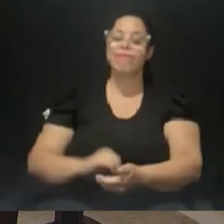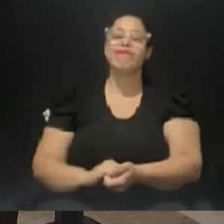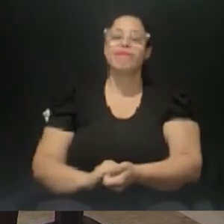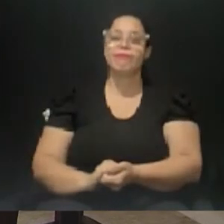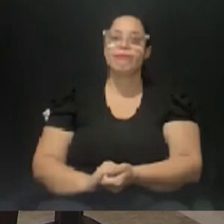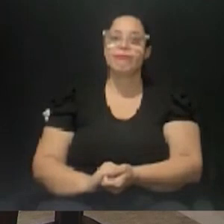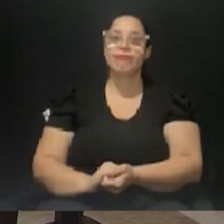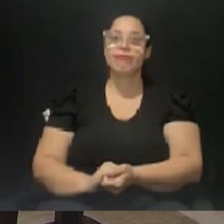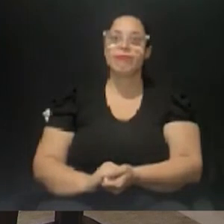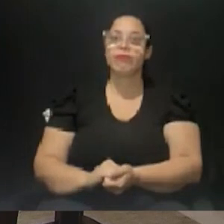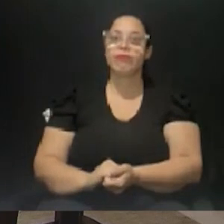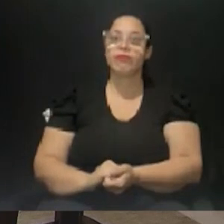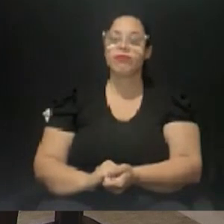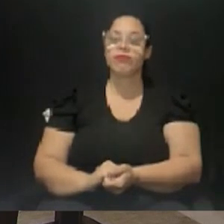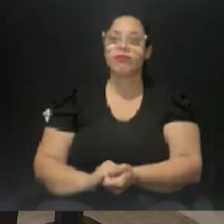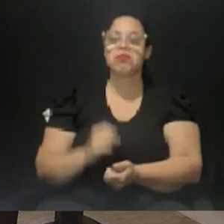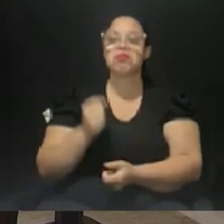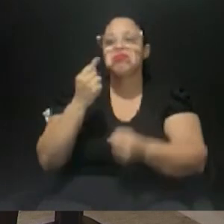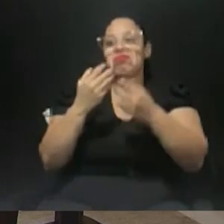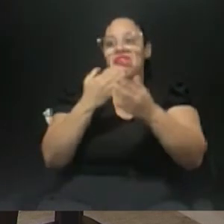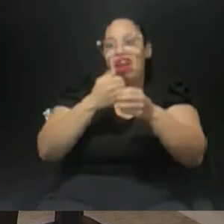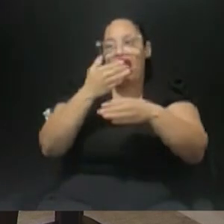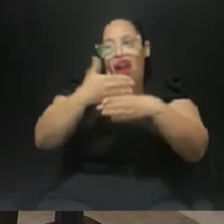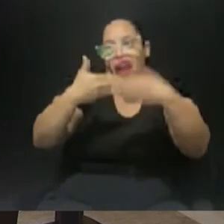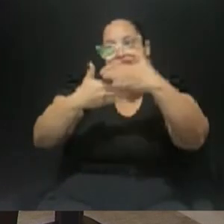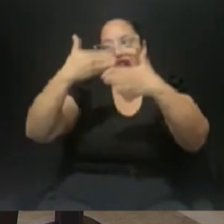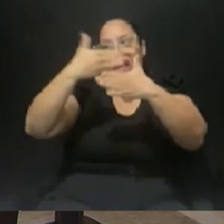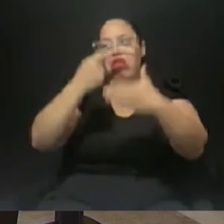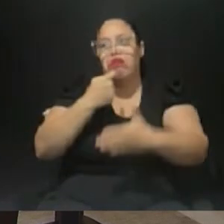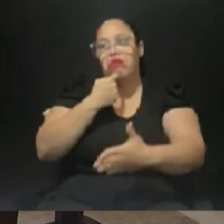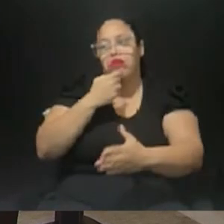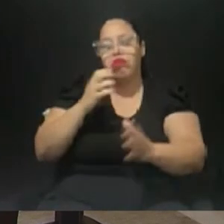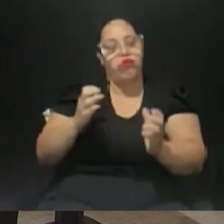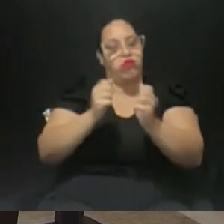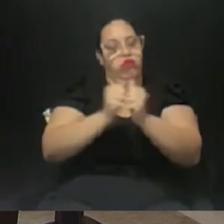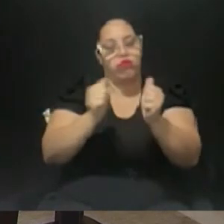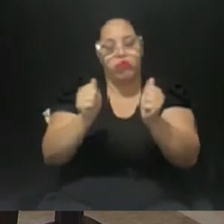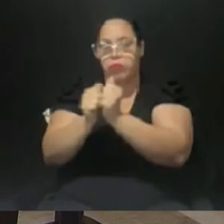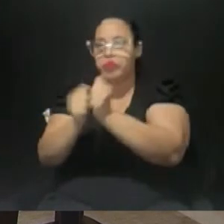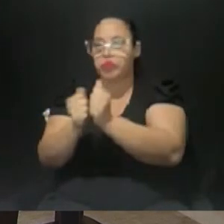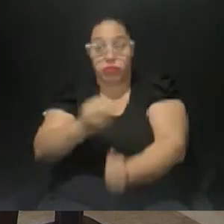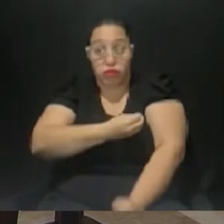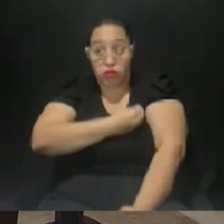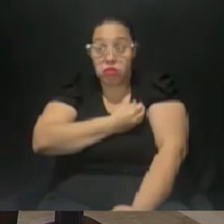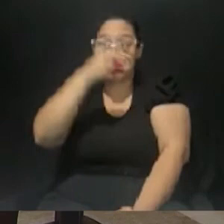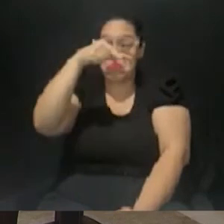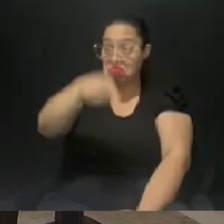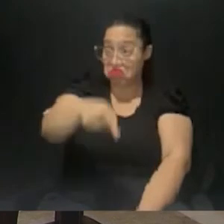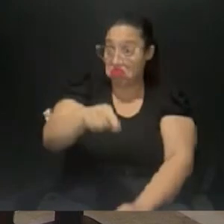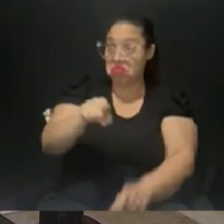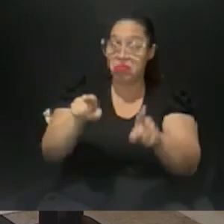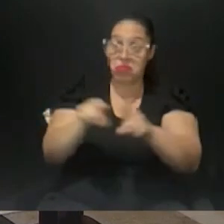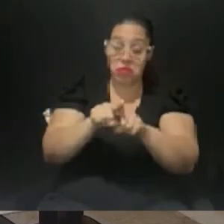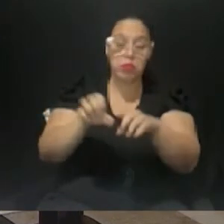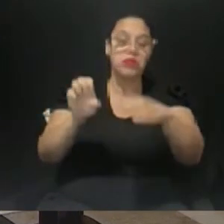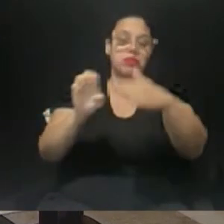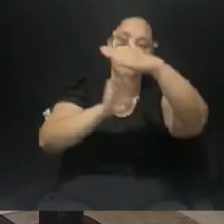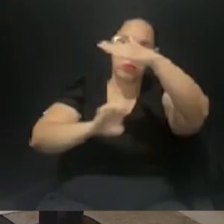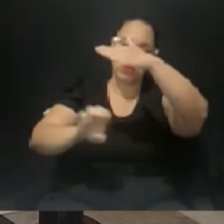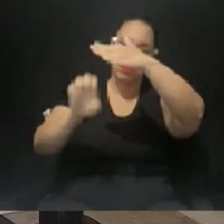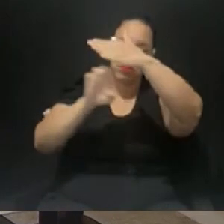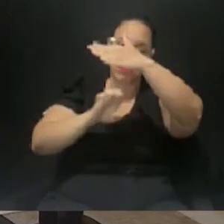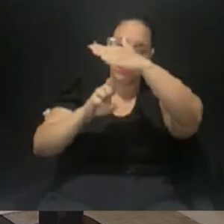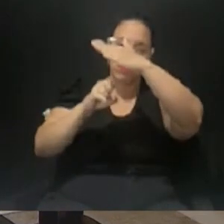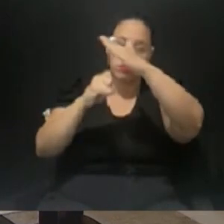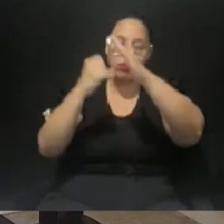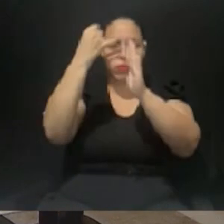ela, quem construiu a cidade é o conjunto de pessoas que vivem aqui e também as empresas, as